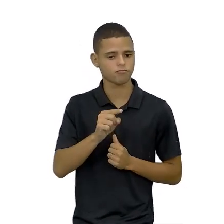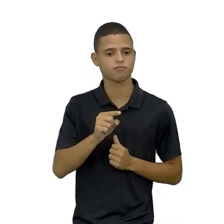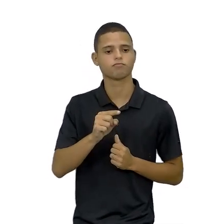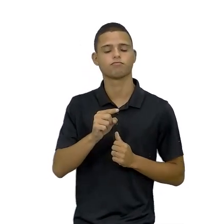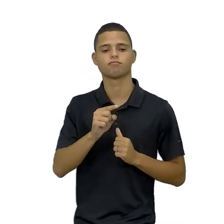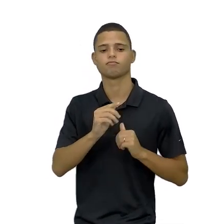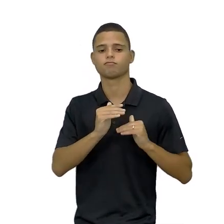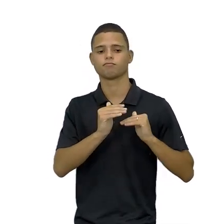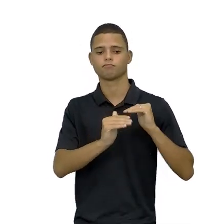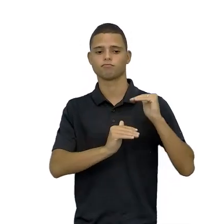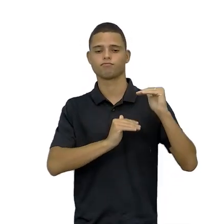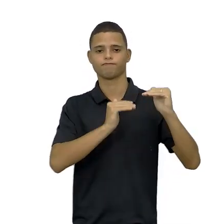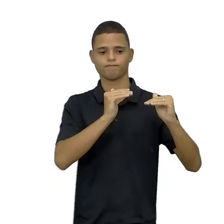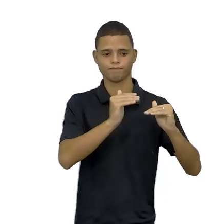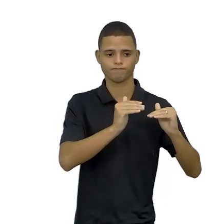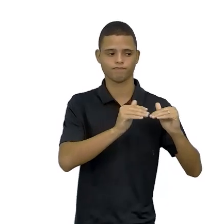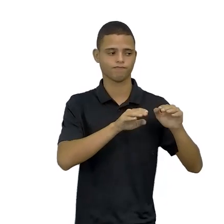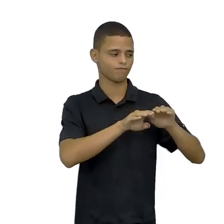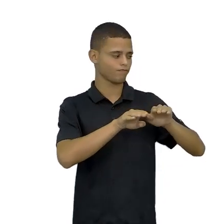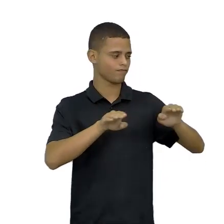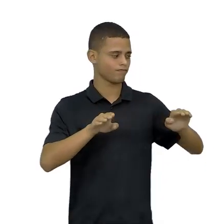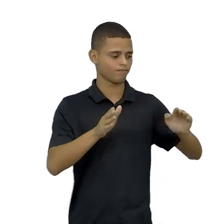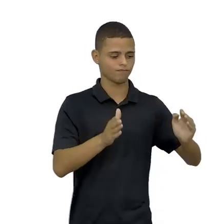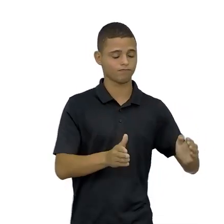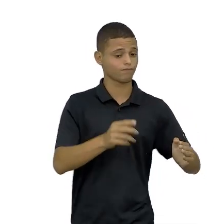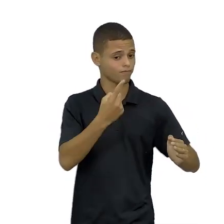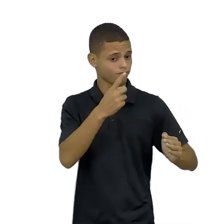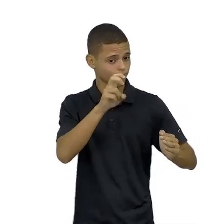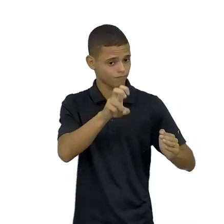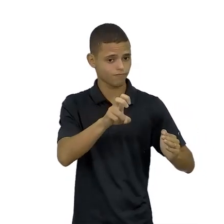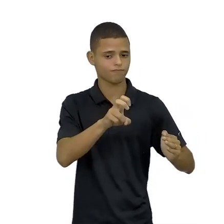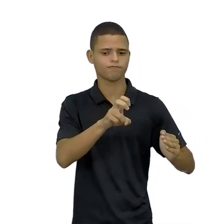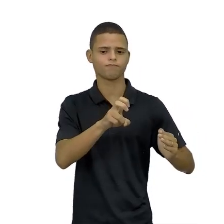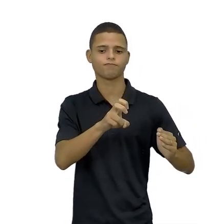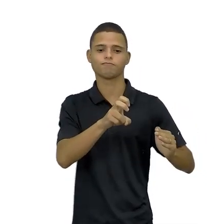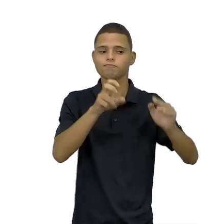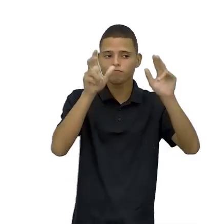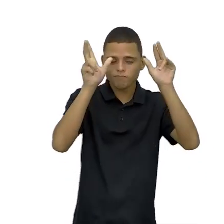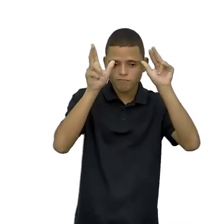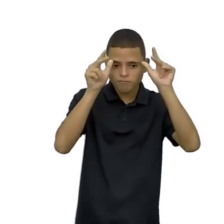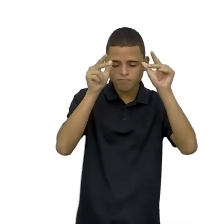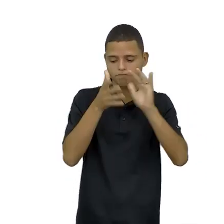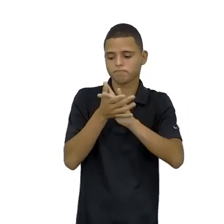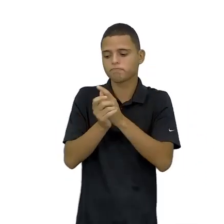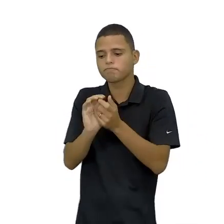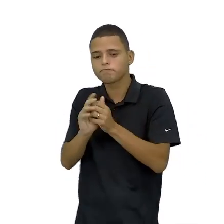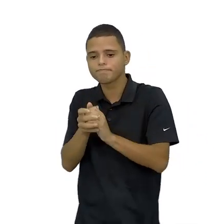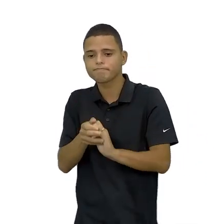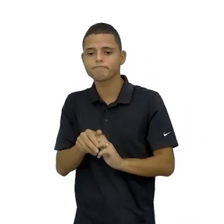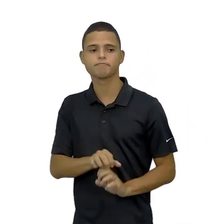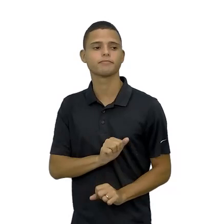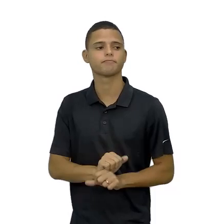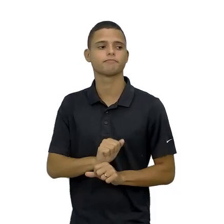mesa estava posta e os seus 15 irmãozinhos, com as patinhas lavadas, esperavam sentados para